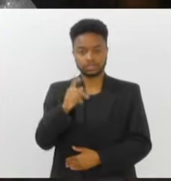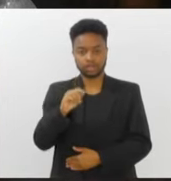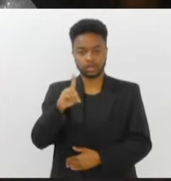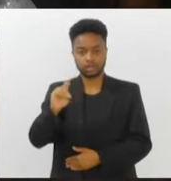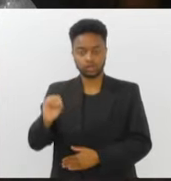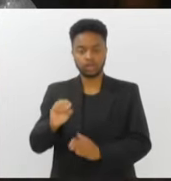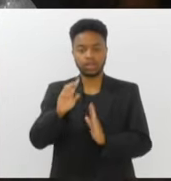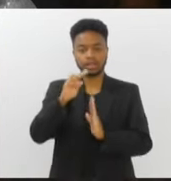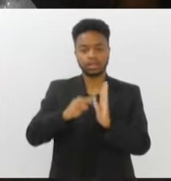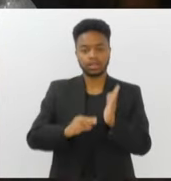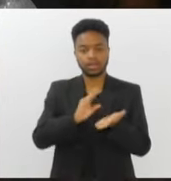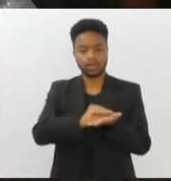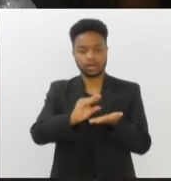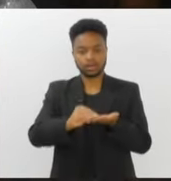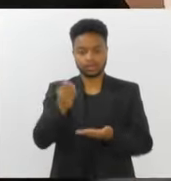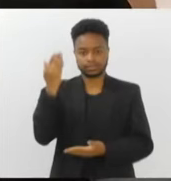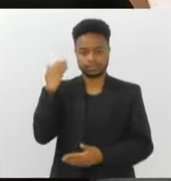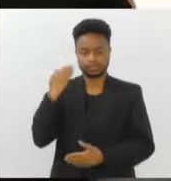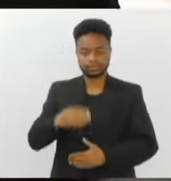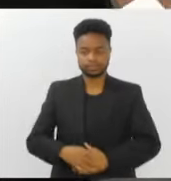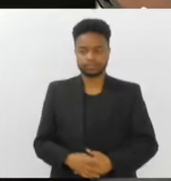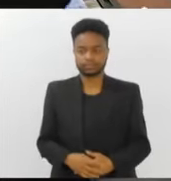sessão anterior.